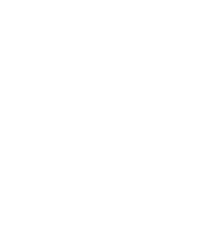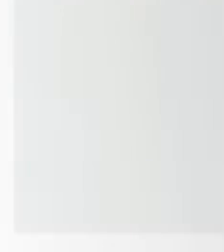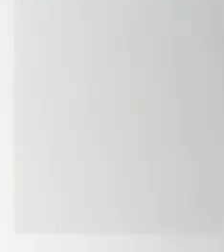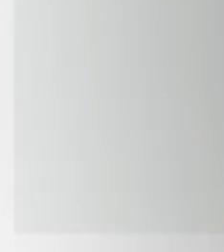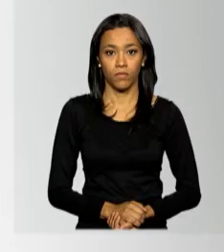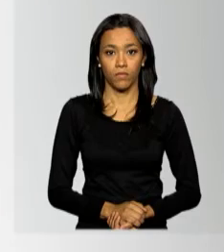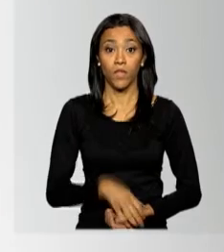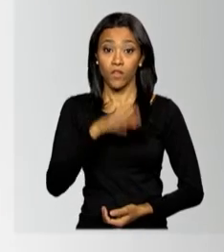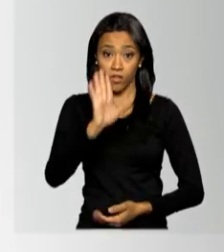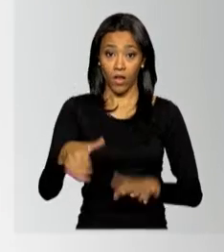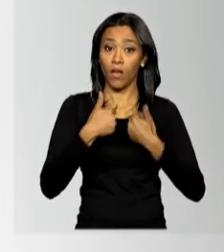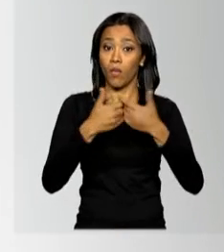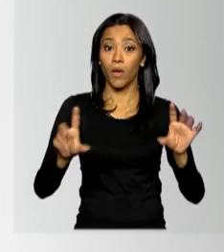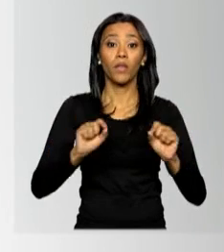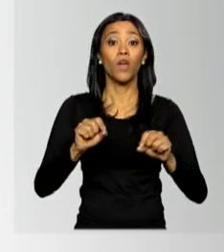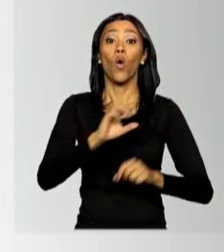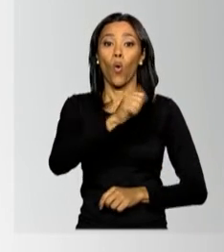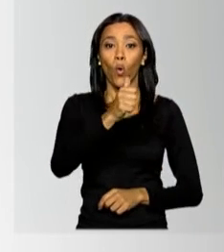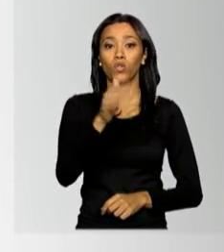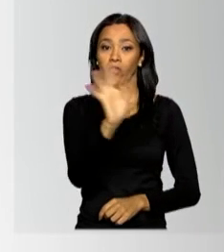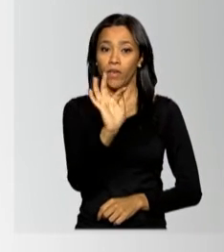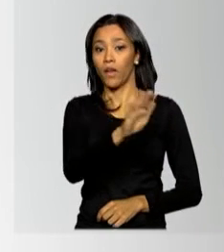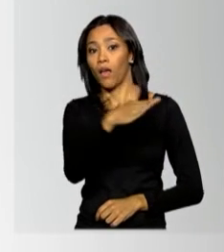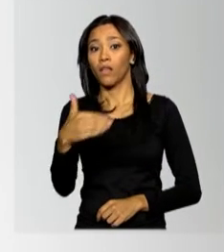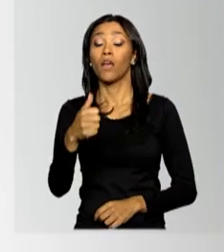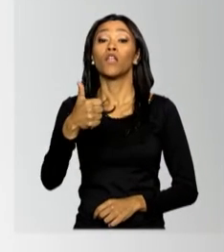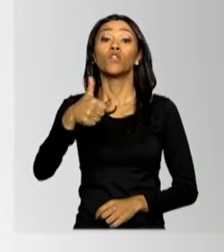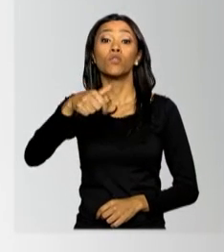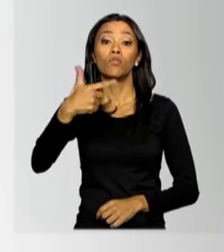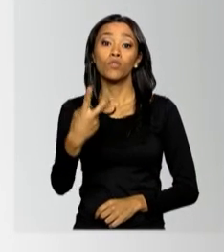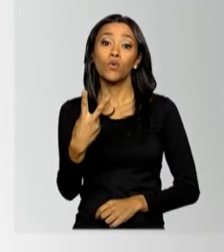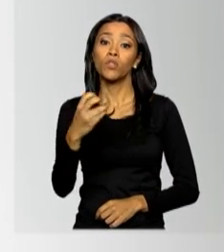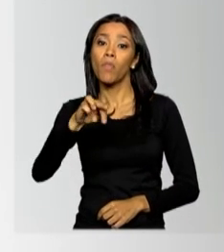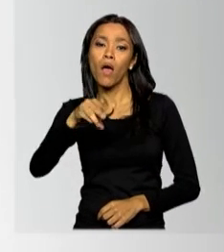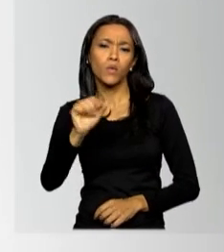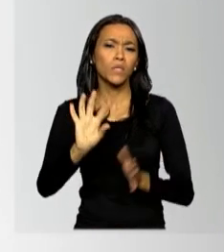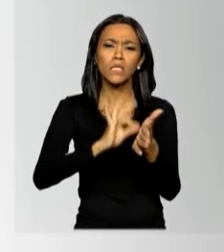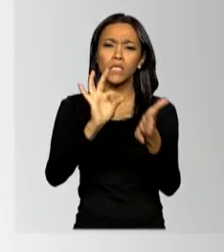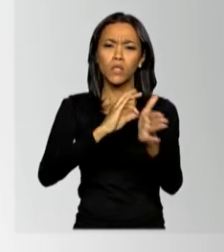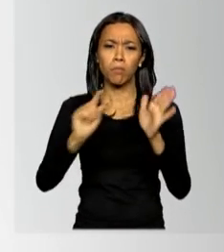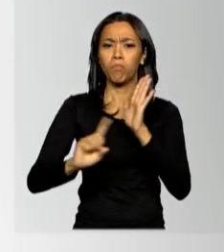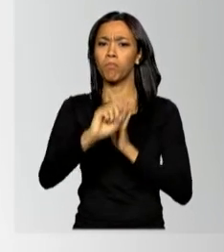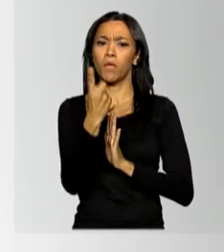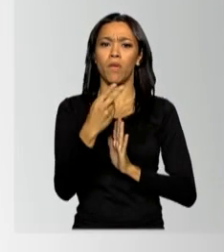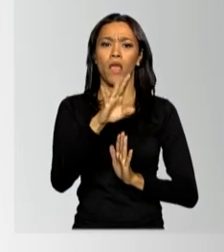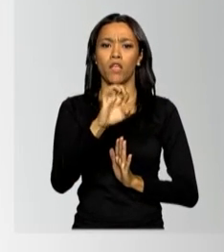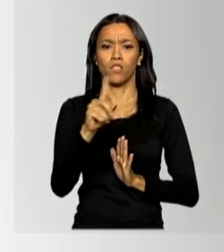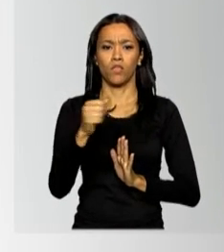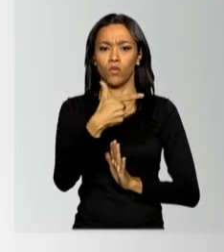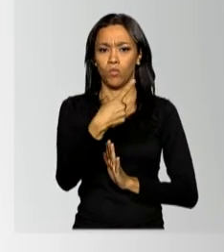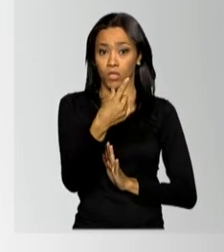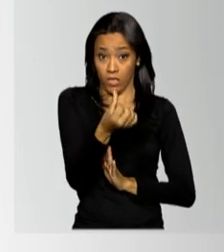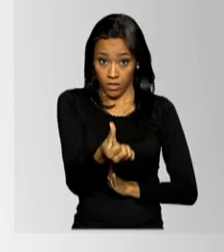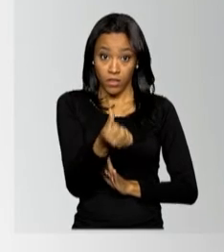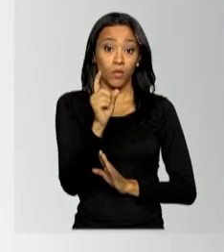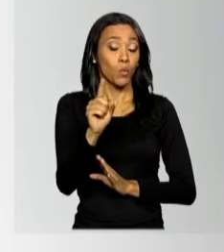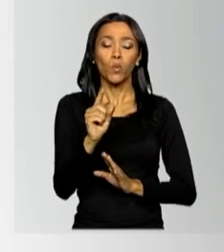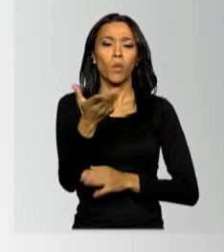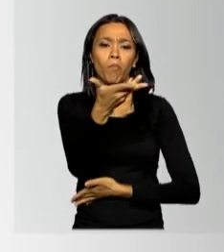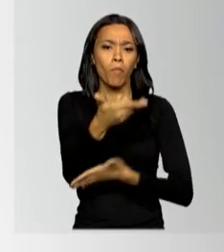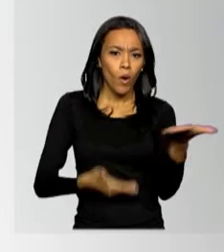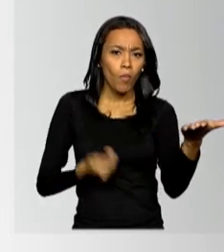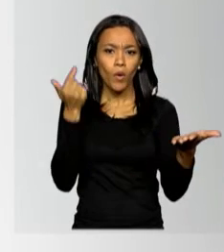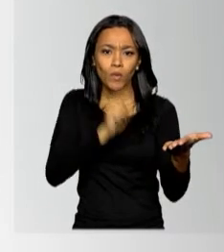e são abertas de 11 de fevereiro a 2 de março as inscrições para a primeira edição de 2016 do exame de